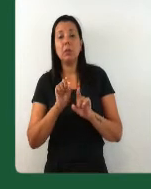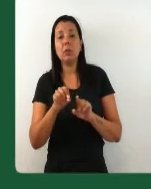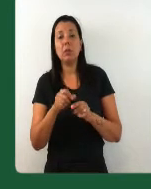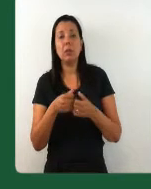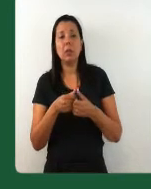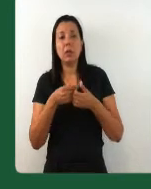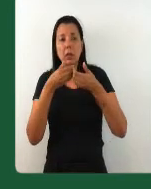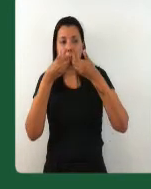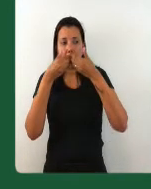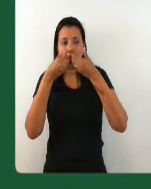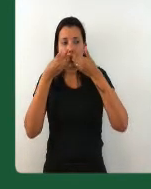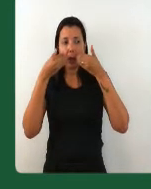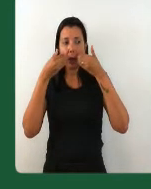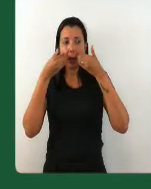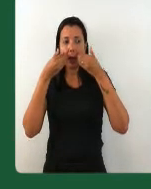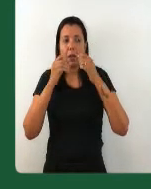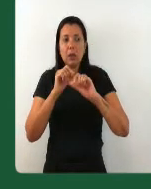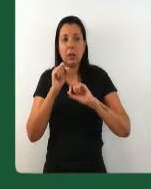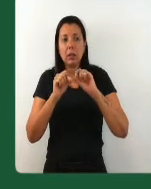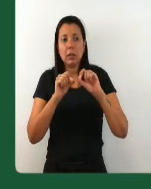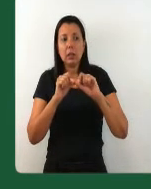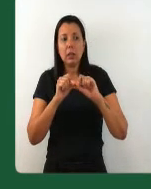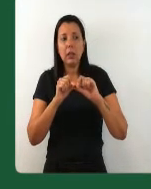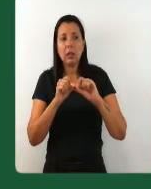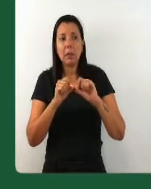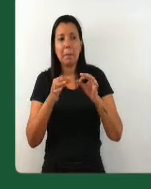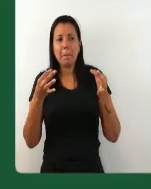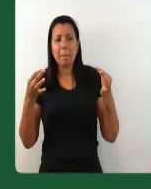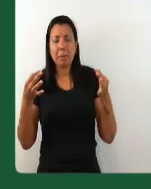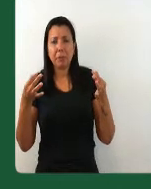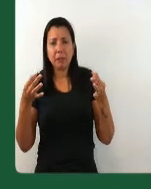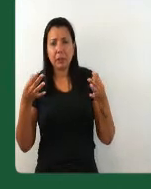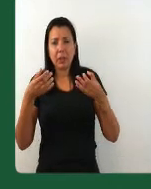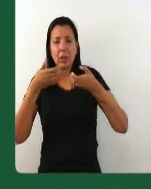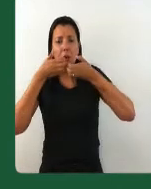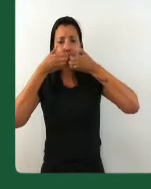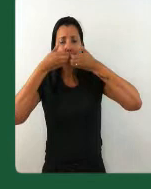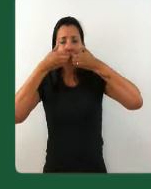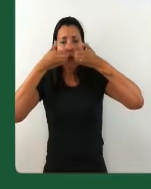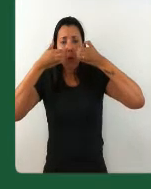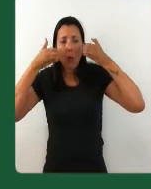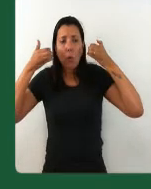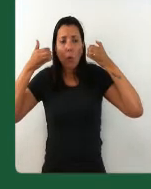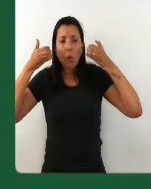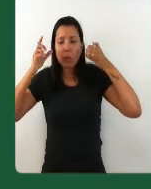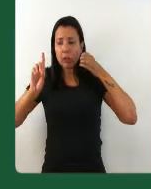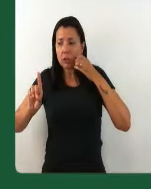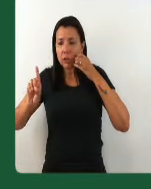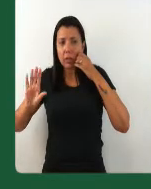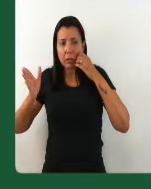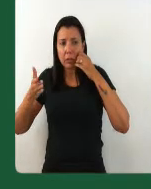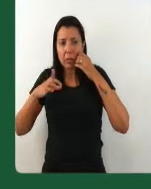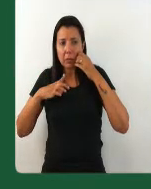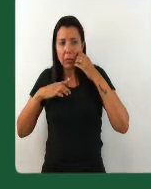fissura lábio-palatina transforame completa do lado direito. Né? Nós